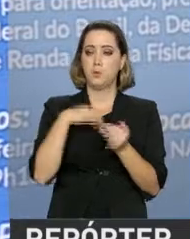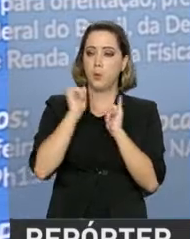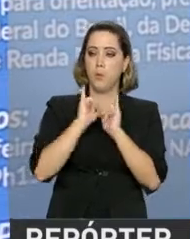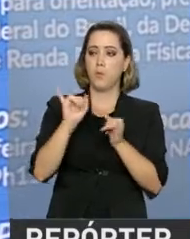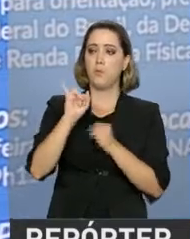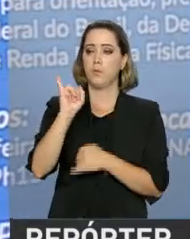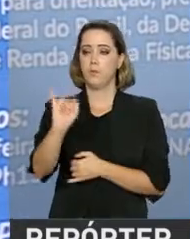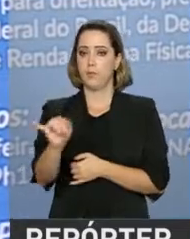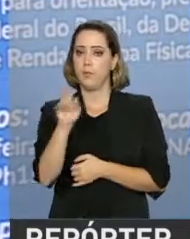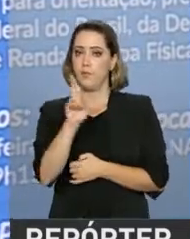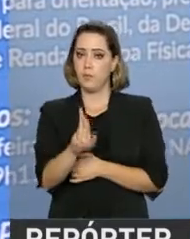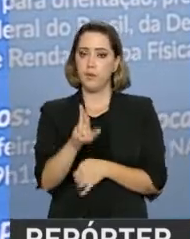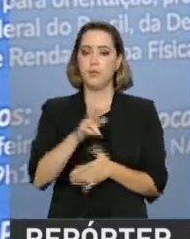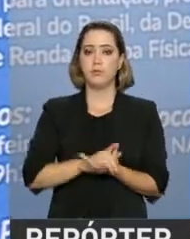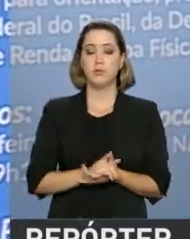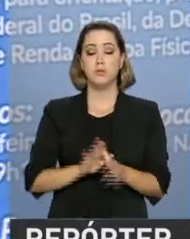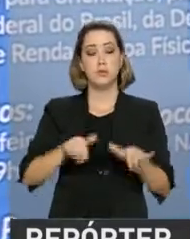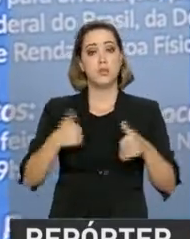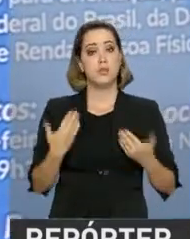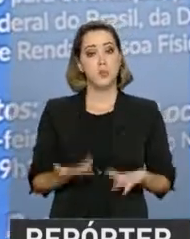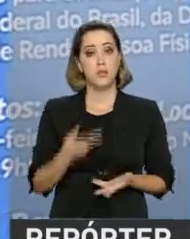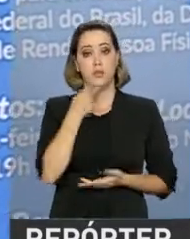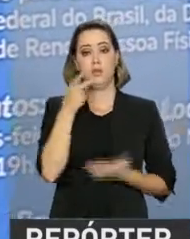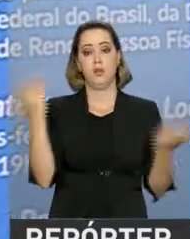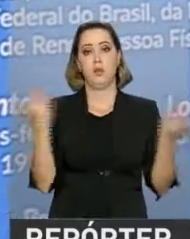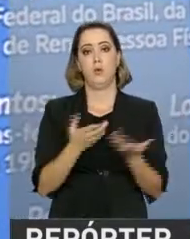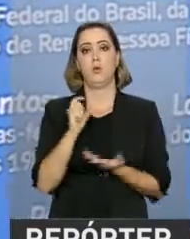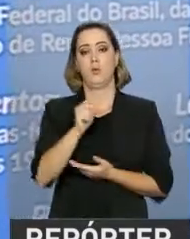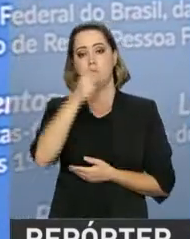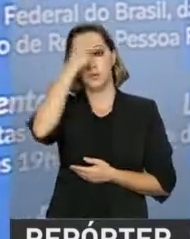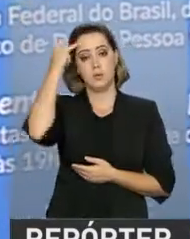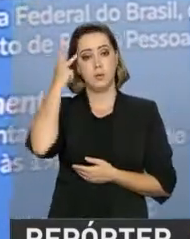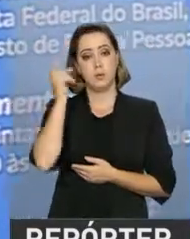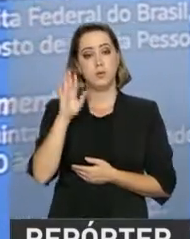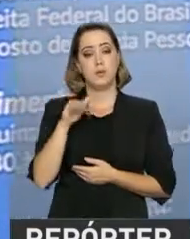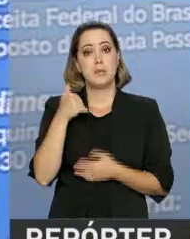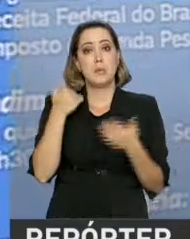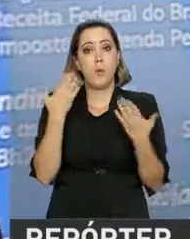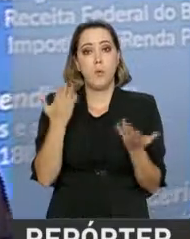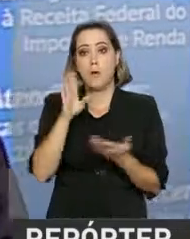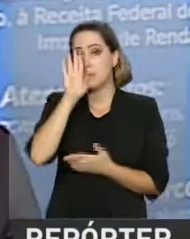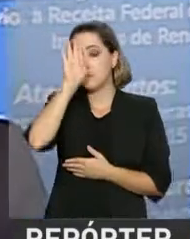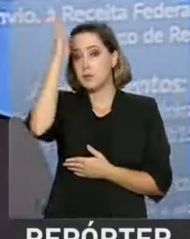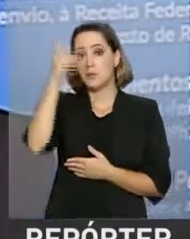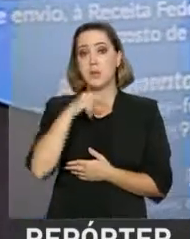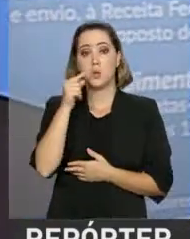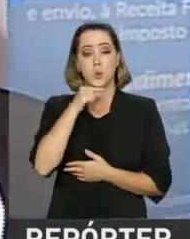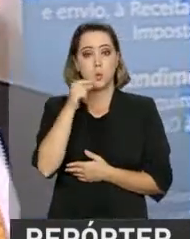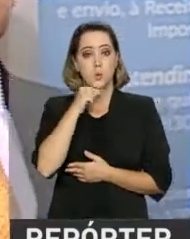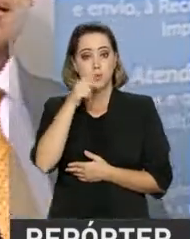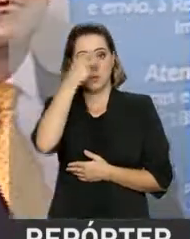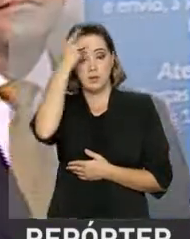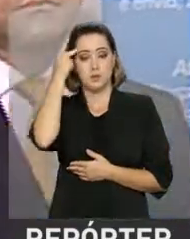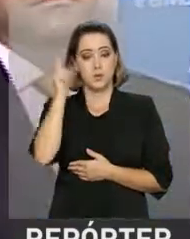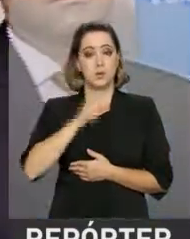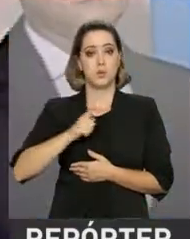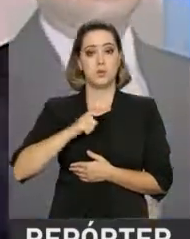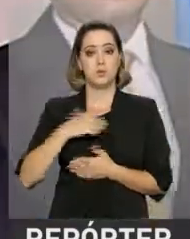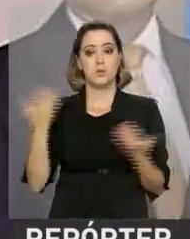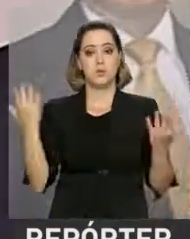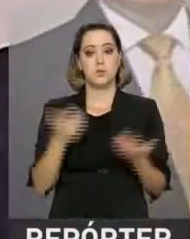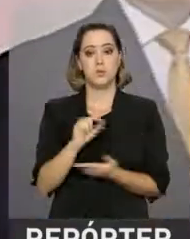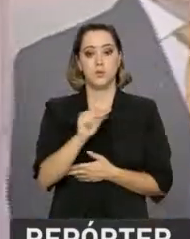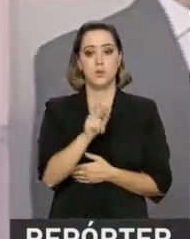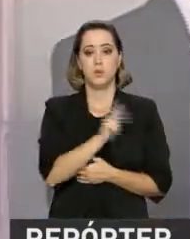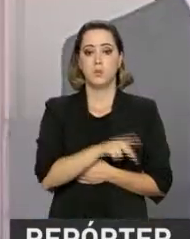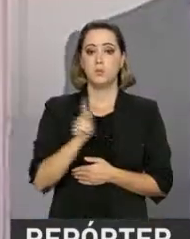de imposto de renda. E para falar comigo agora um pouquinho sobre as principais dúvidas que esses contribuintes têm ao preencher, eu estou aqui